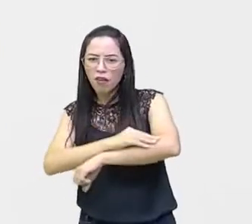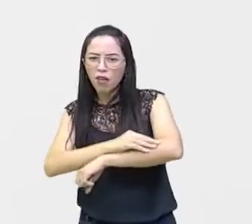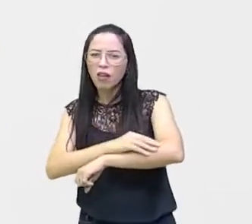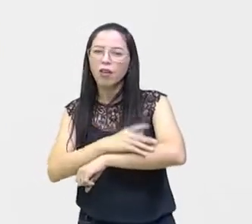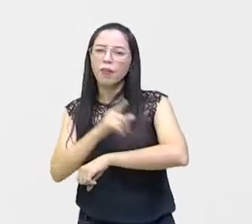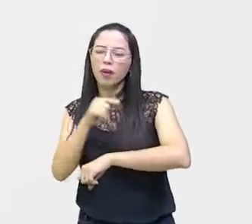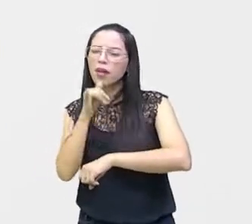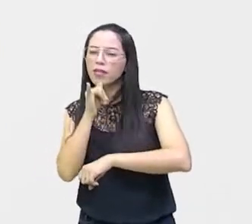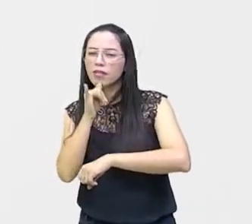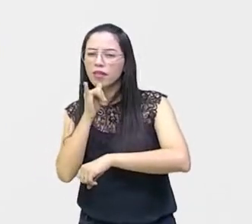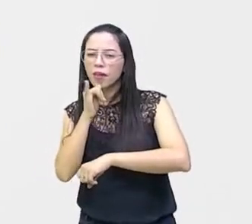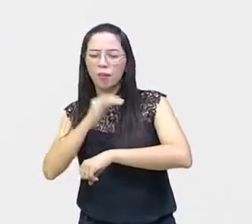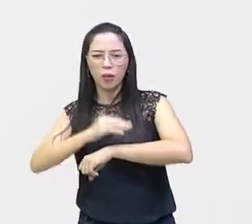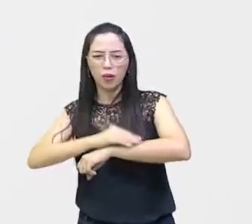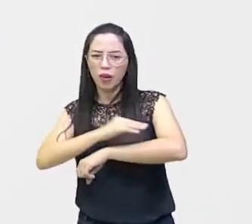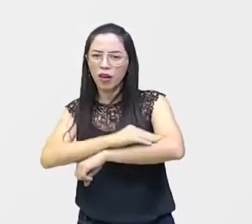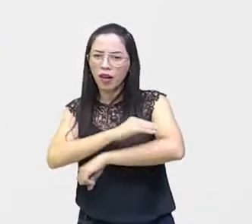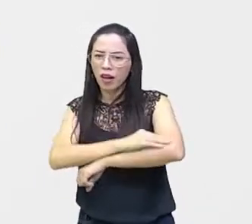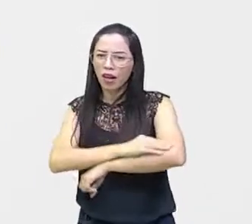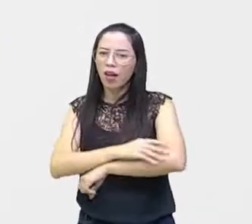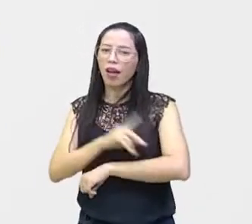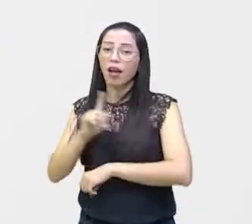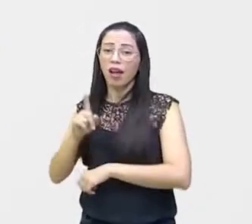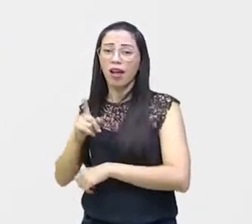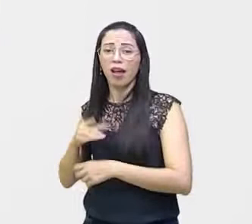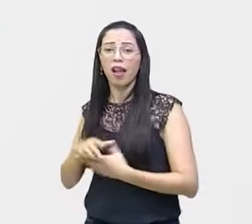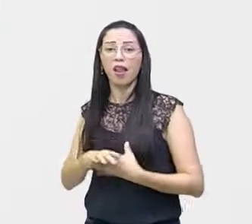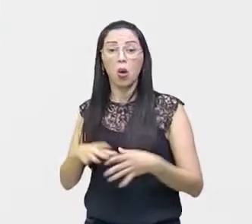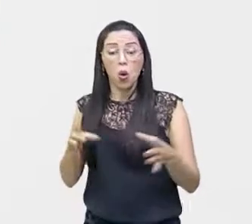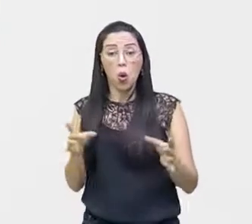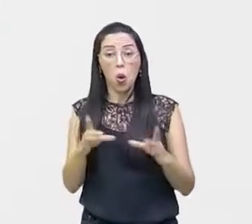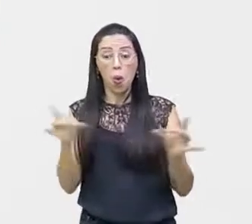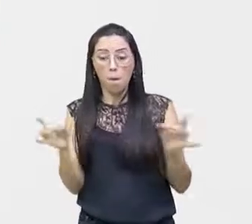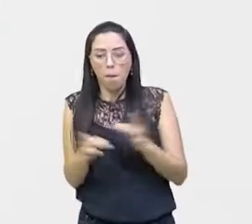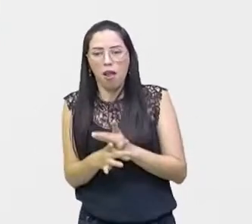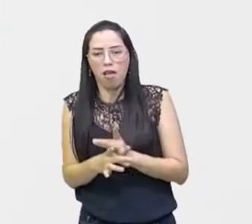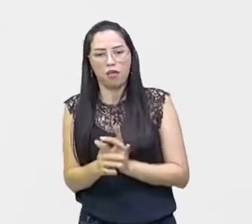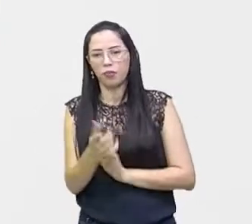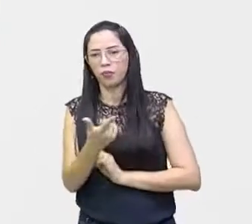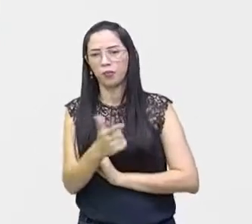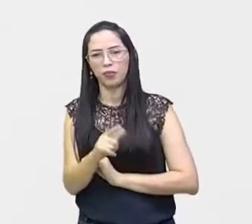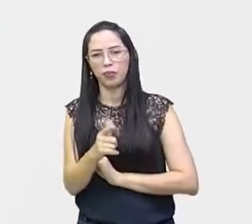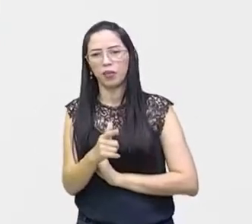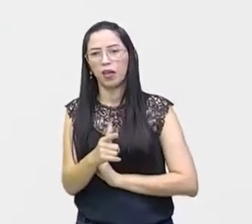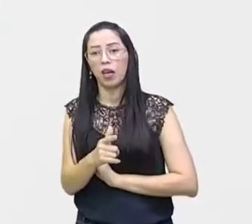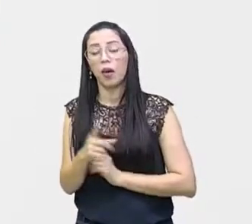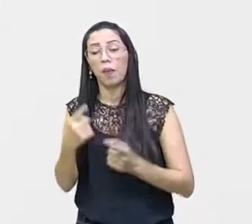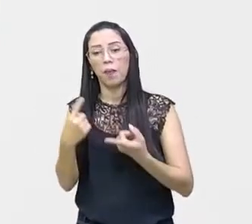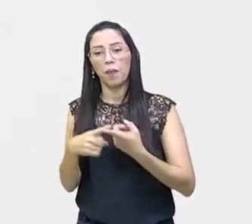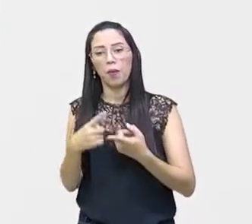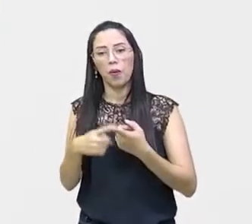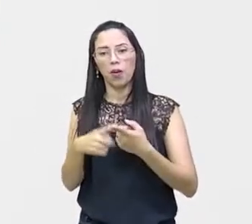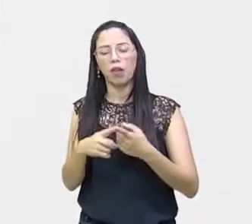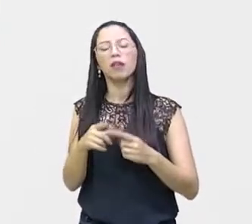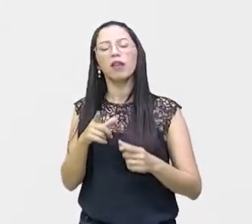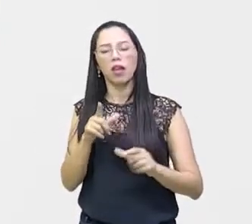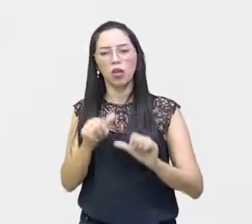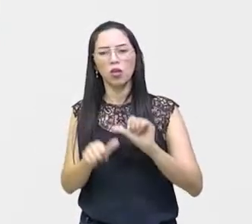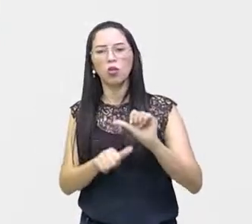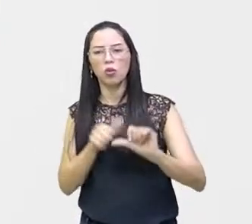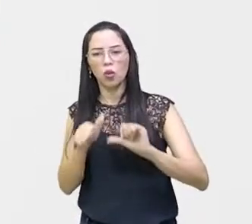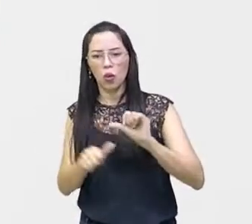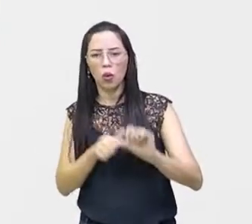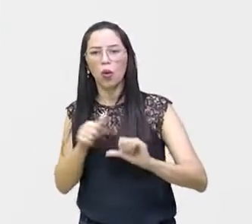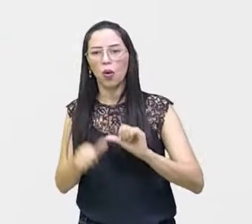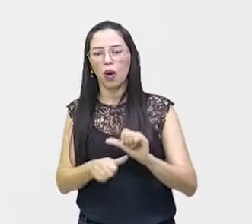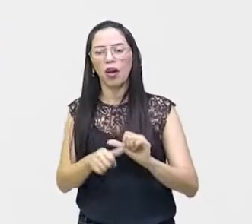dessa circulação, mas ela é considerada incompleta, porque existem a troca de gases, né? Então, ele é um pouco